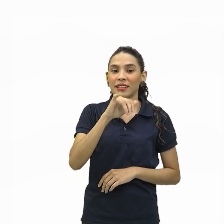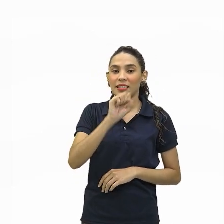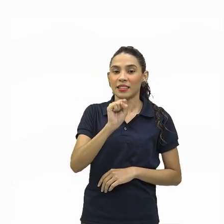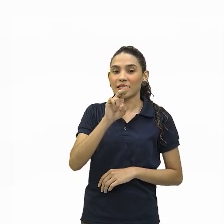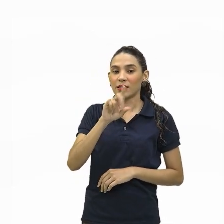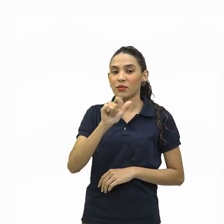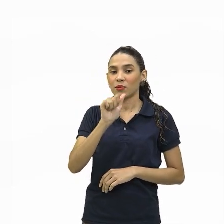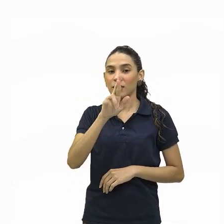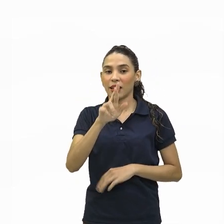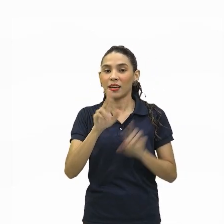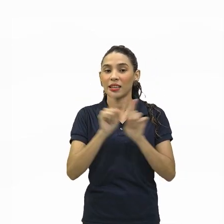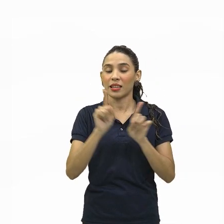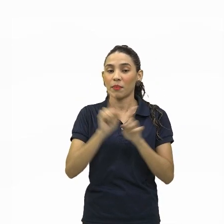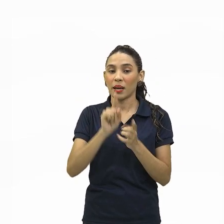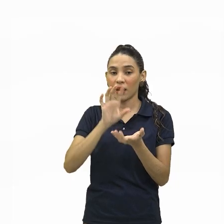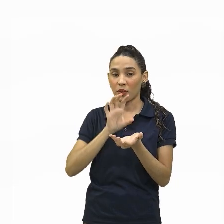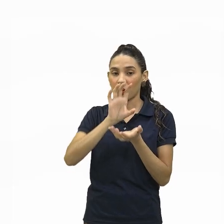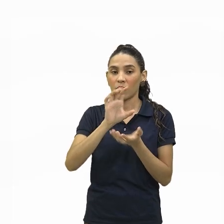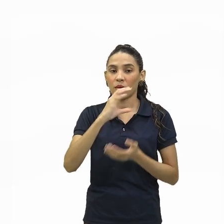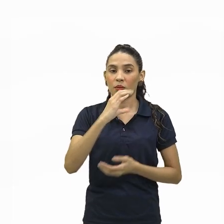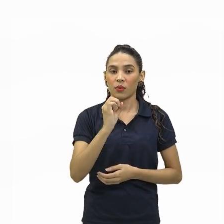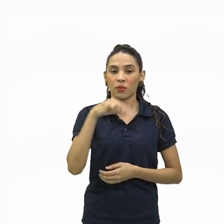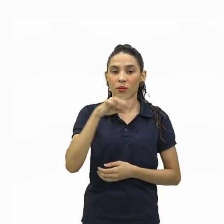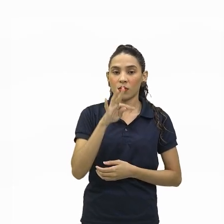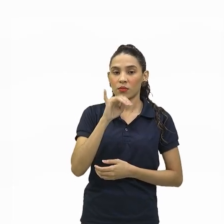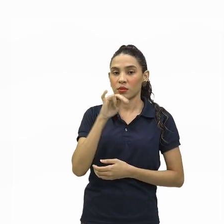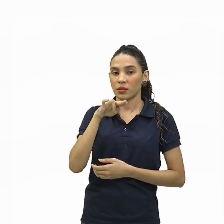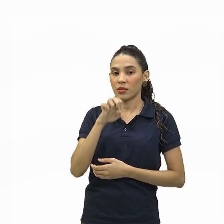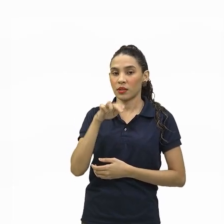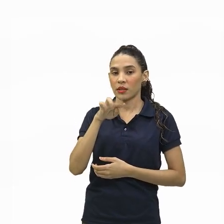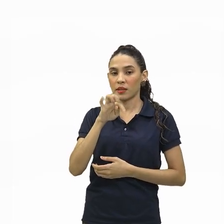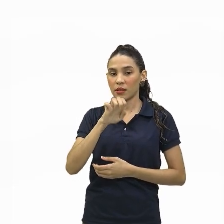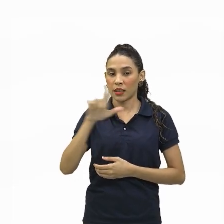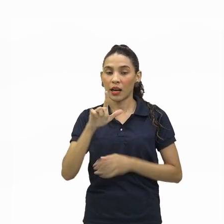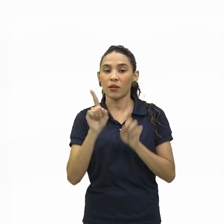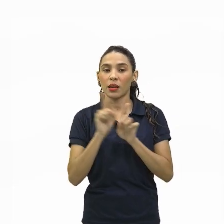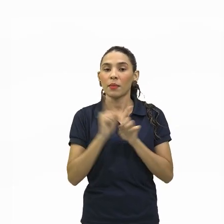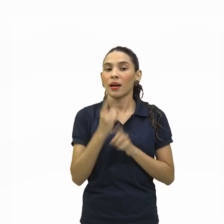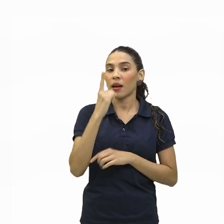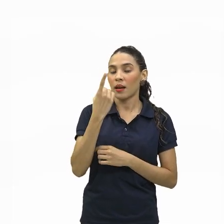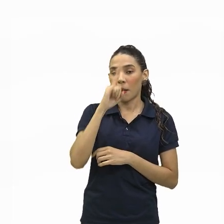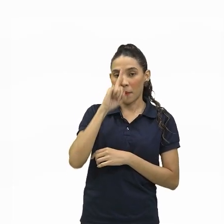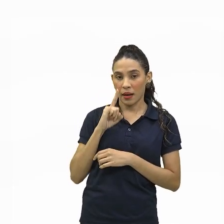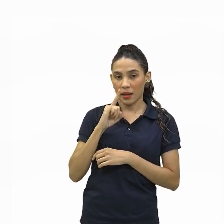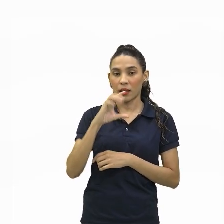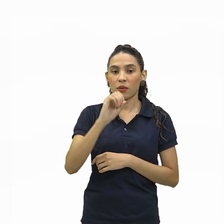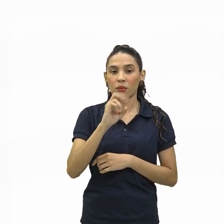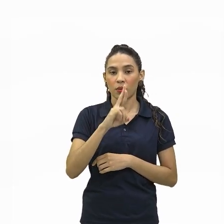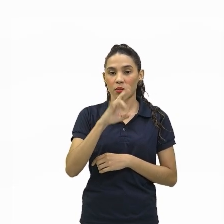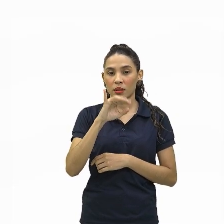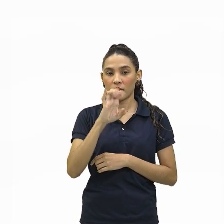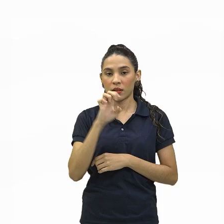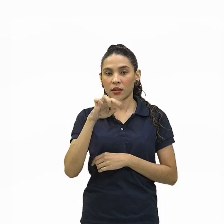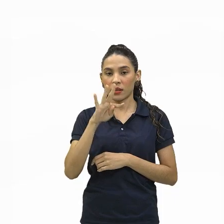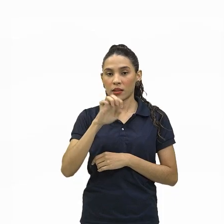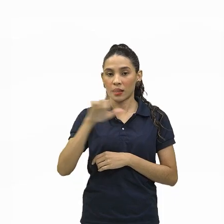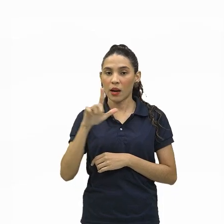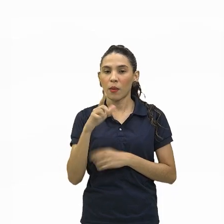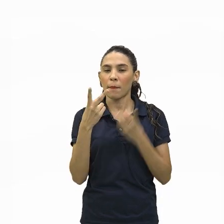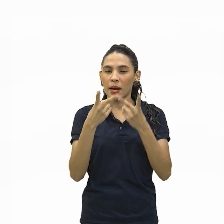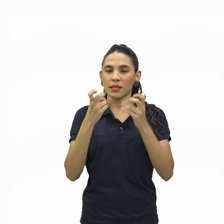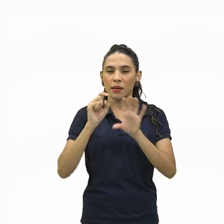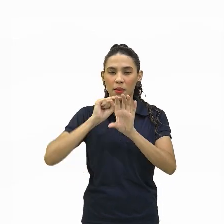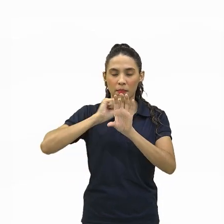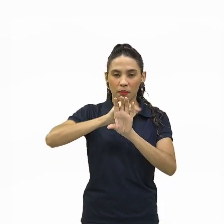Grécia continental e a mais amarelada a Grécia oriental. Tá? Os pontinhos,